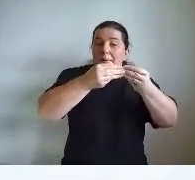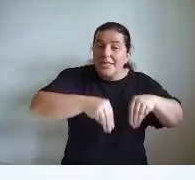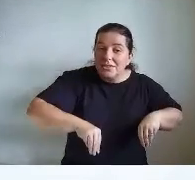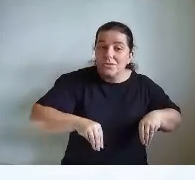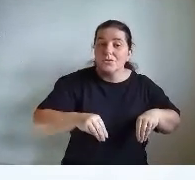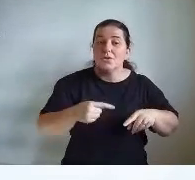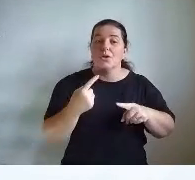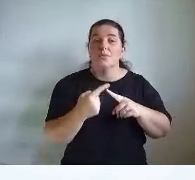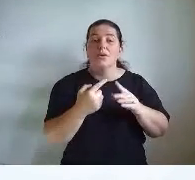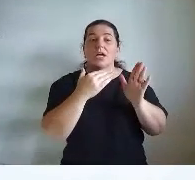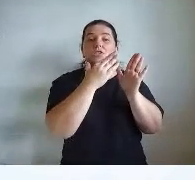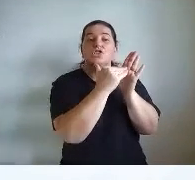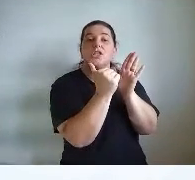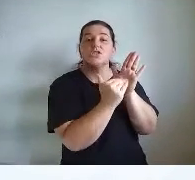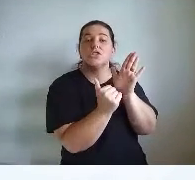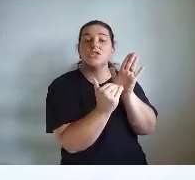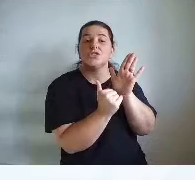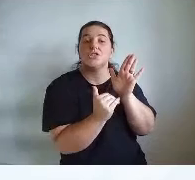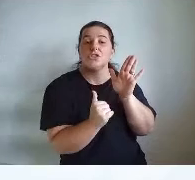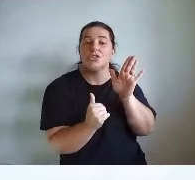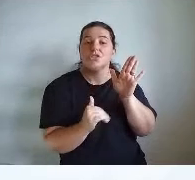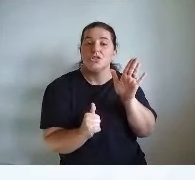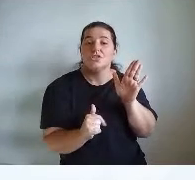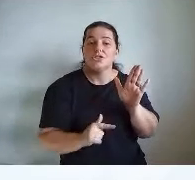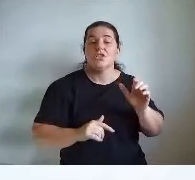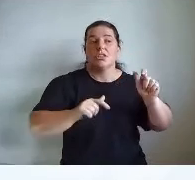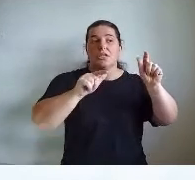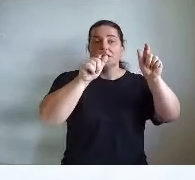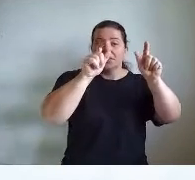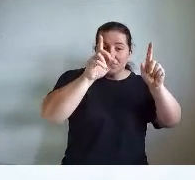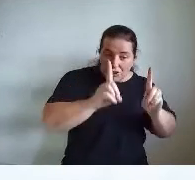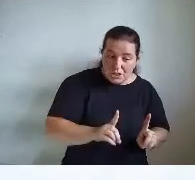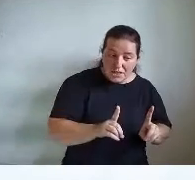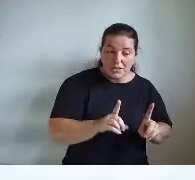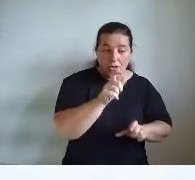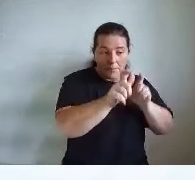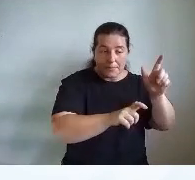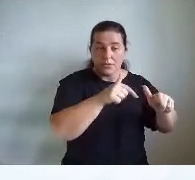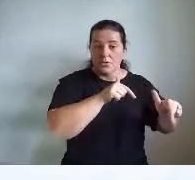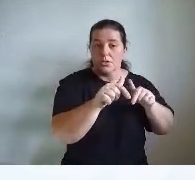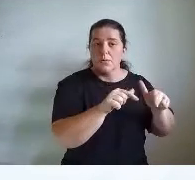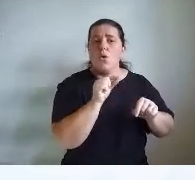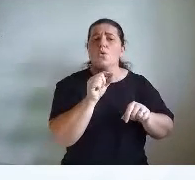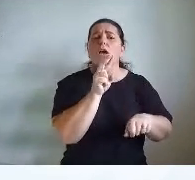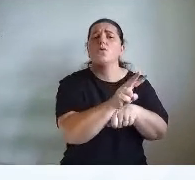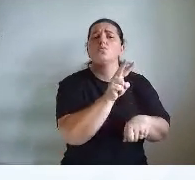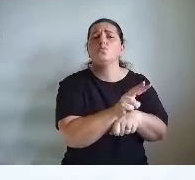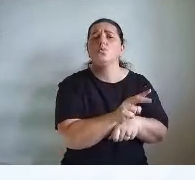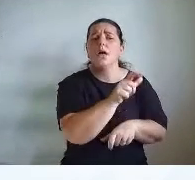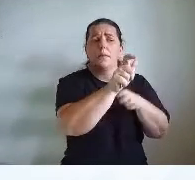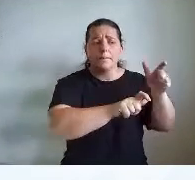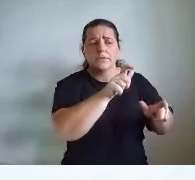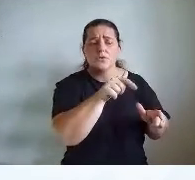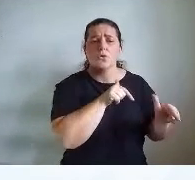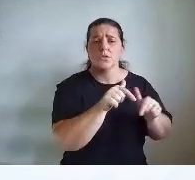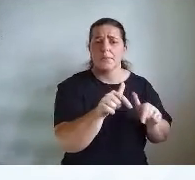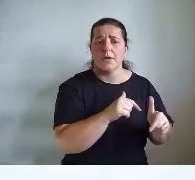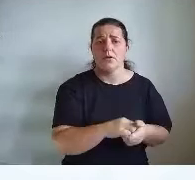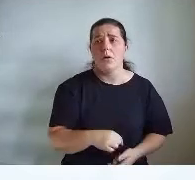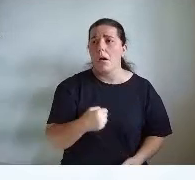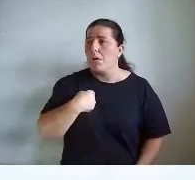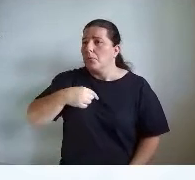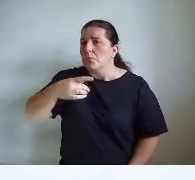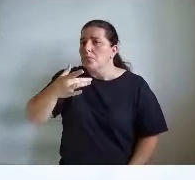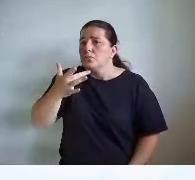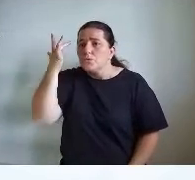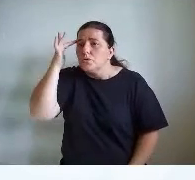de mais direitos. O que é que vai virar o direito do trabalho? O que vai proteger o trabalhador, a trabalhadora? Eu já não sei mais. Eu